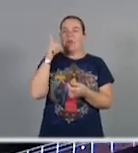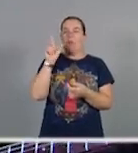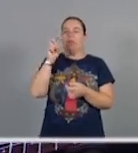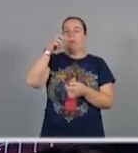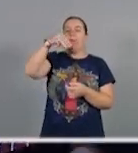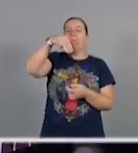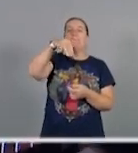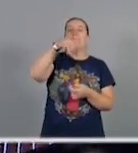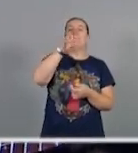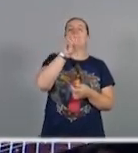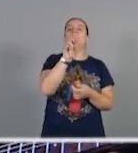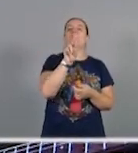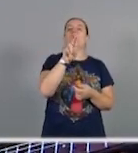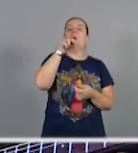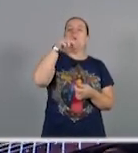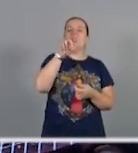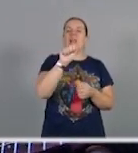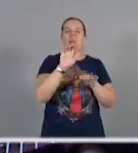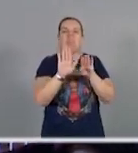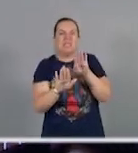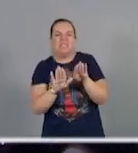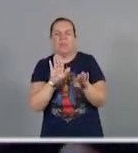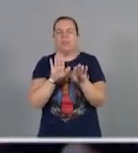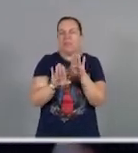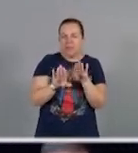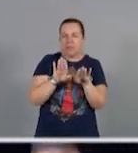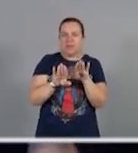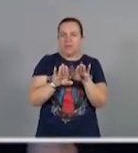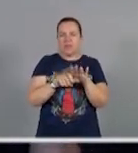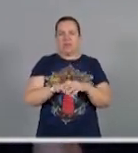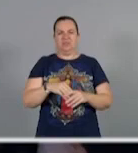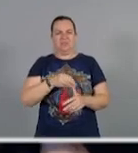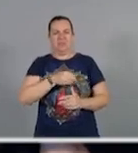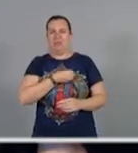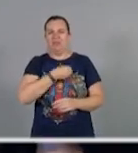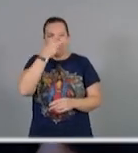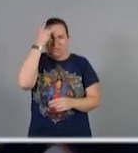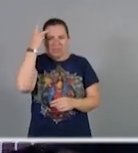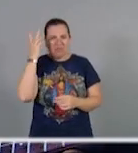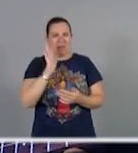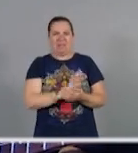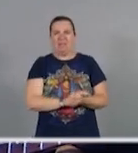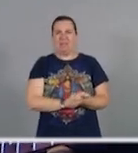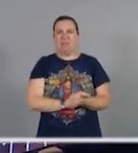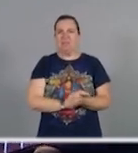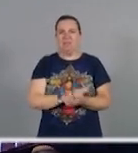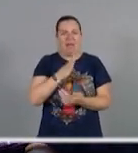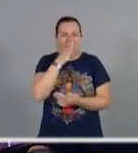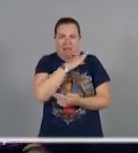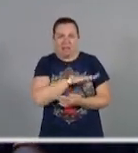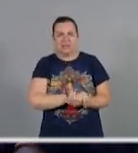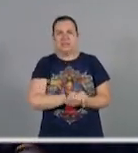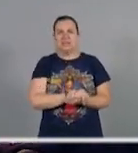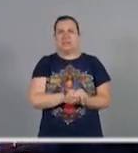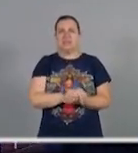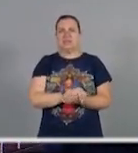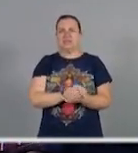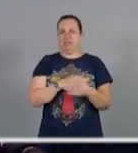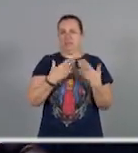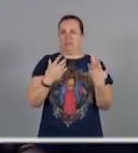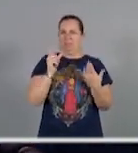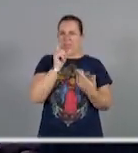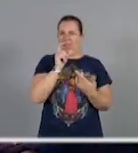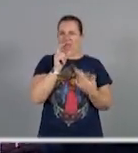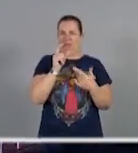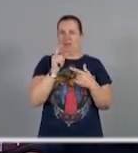vida infeliz, é uma vida de desgraçado. Credo, padre, que palavrão,